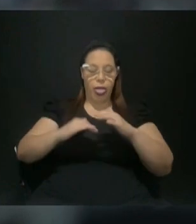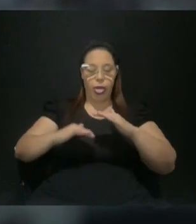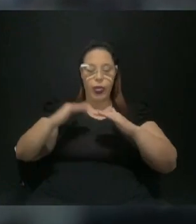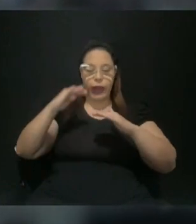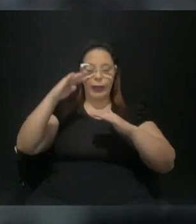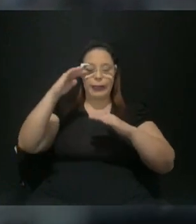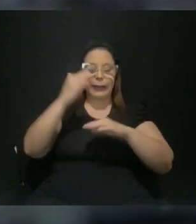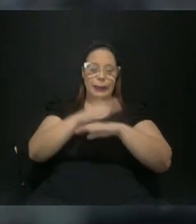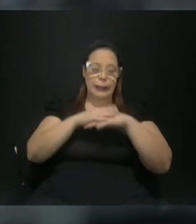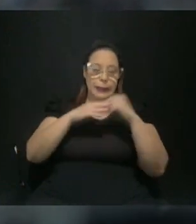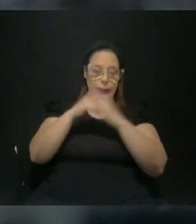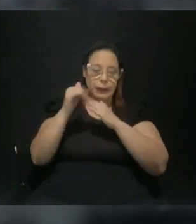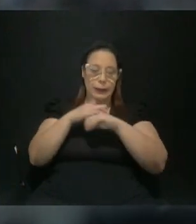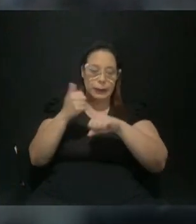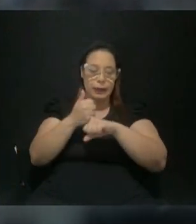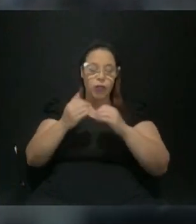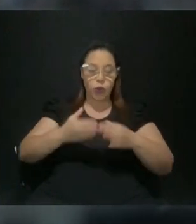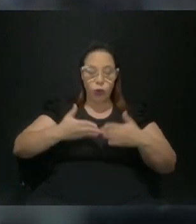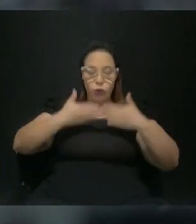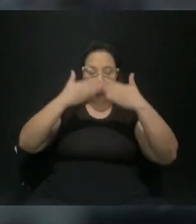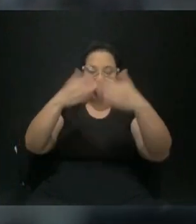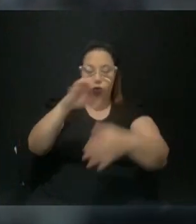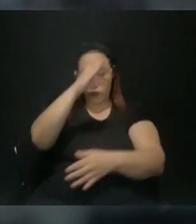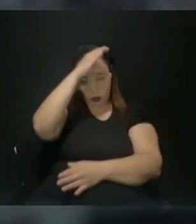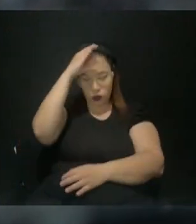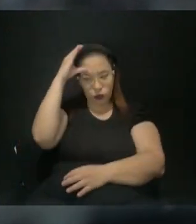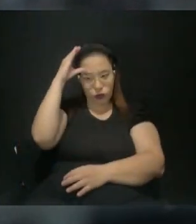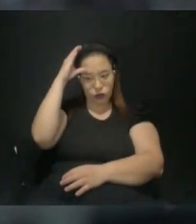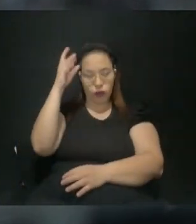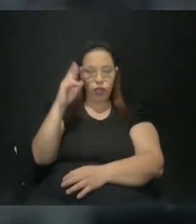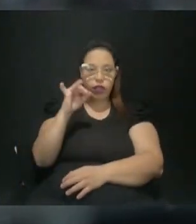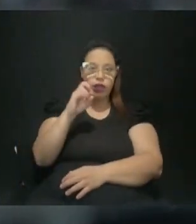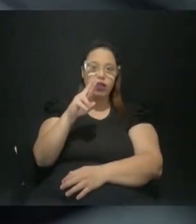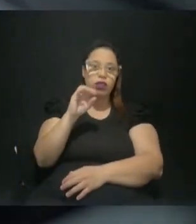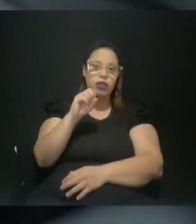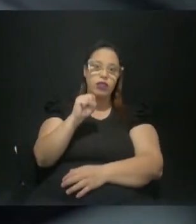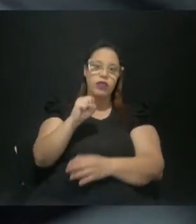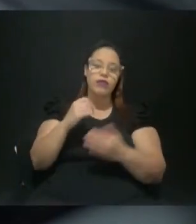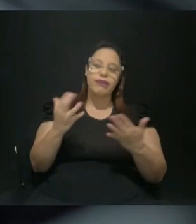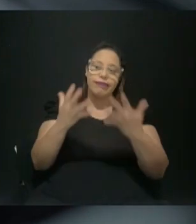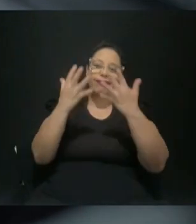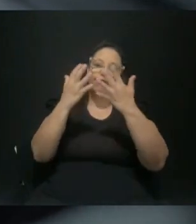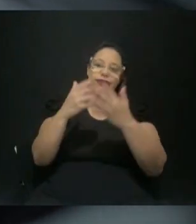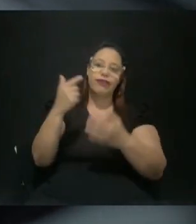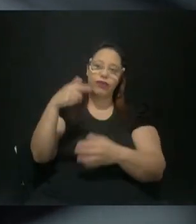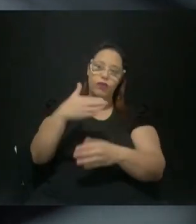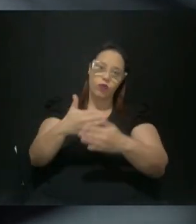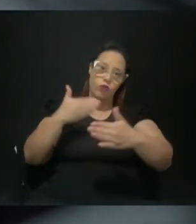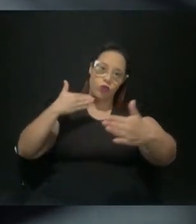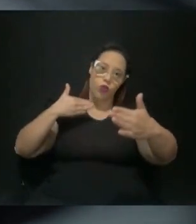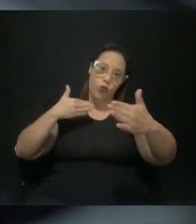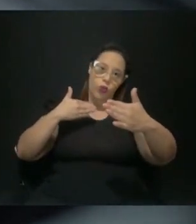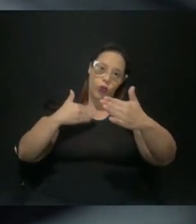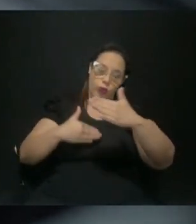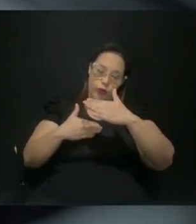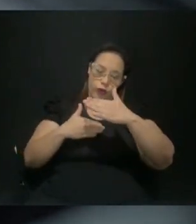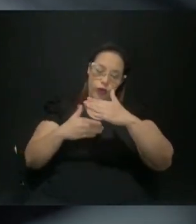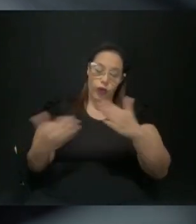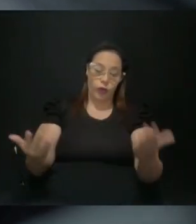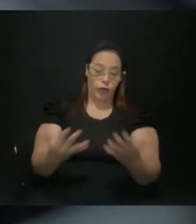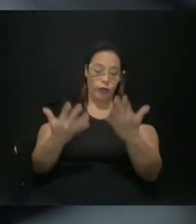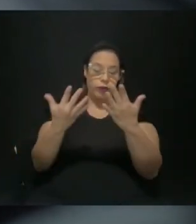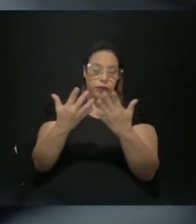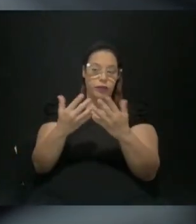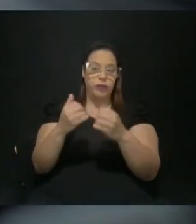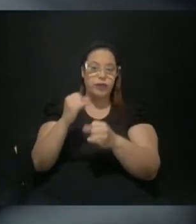serviço que ela oferece para o cliente dela, a rede tem que estar funcionando. E nós estamos por trás disso, mantendo uma internet